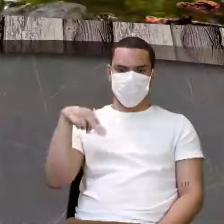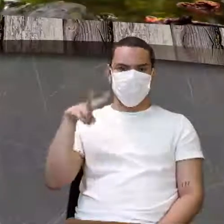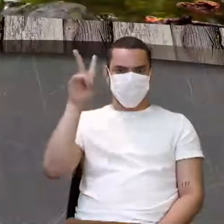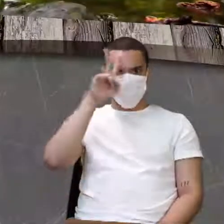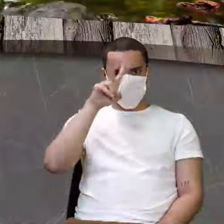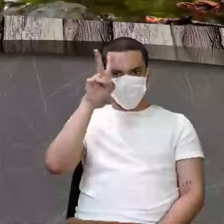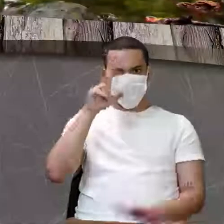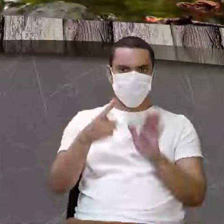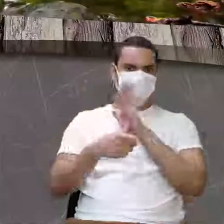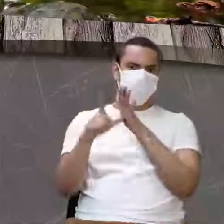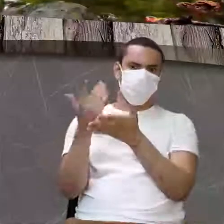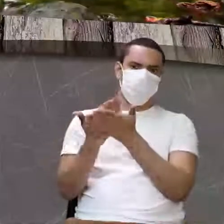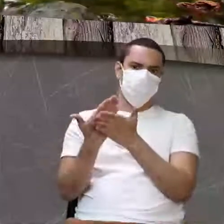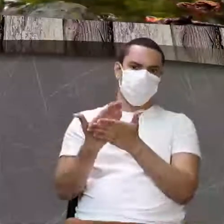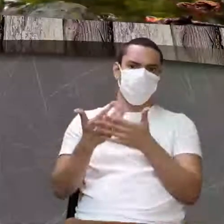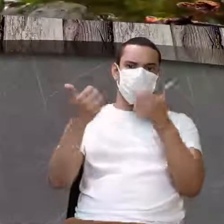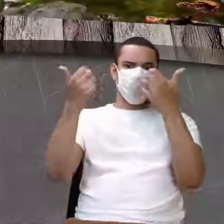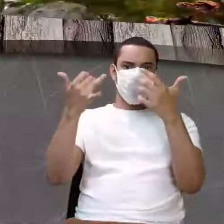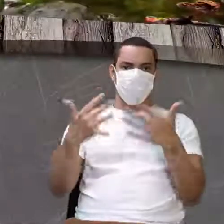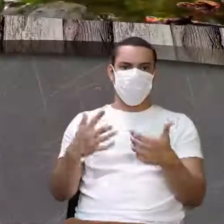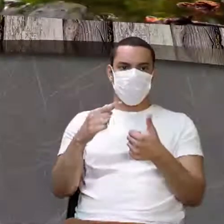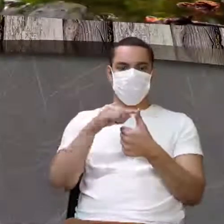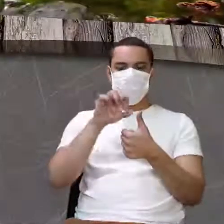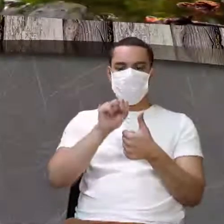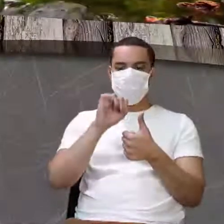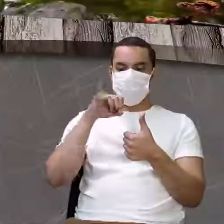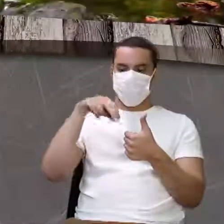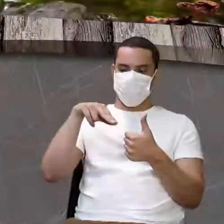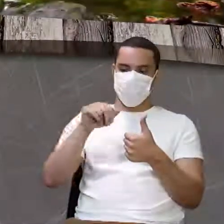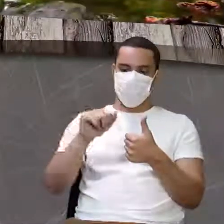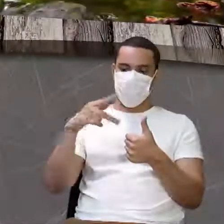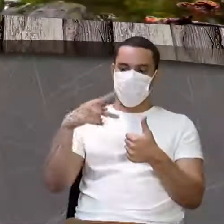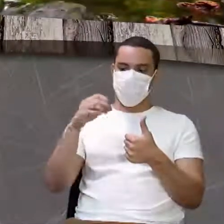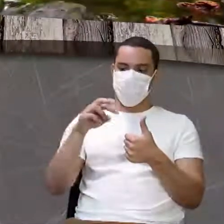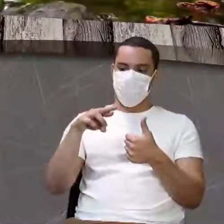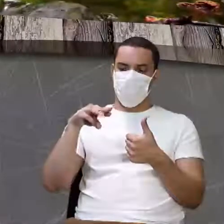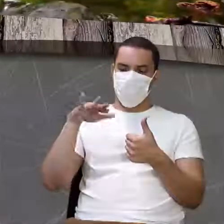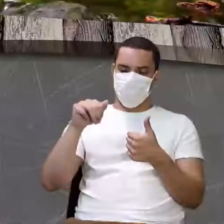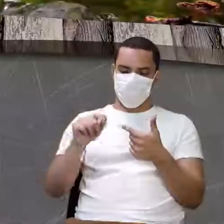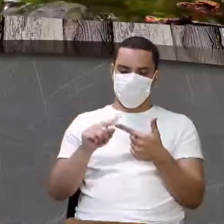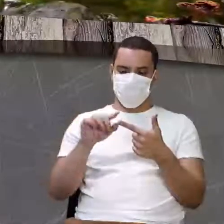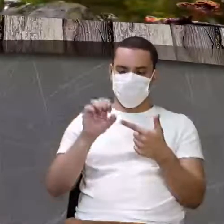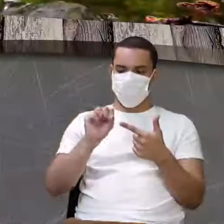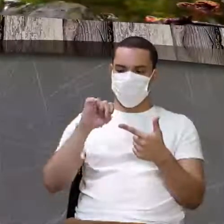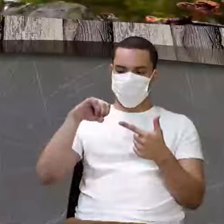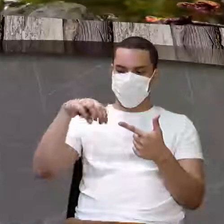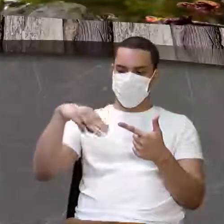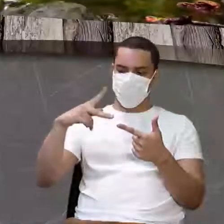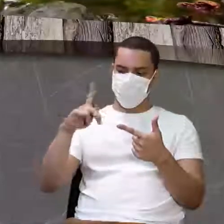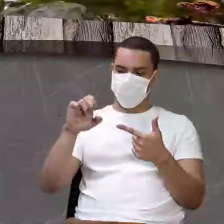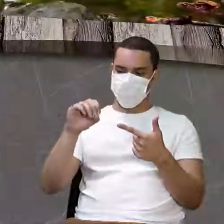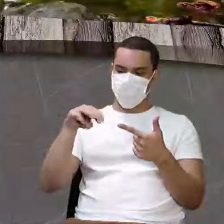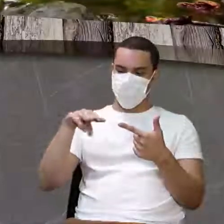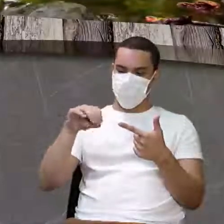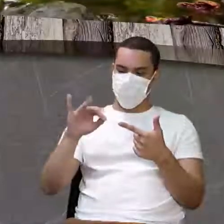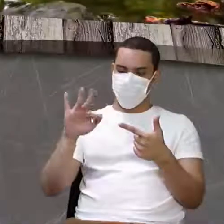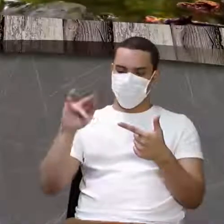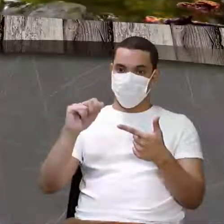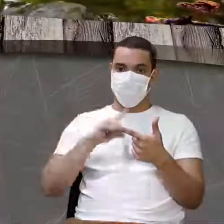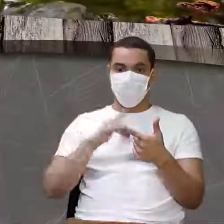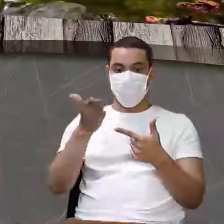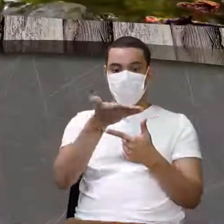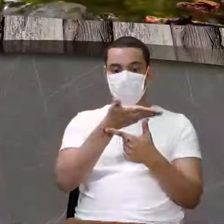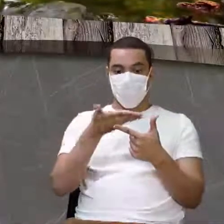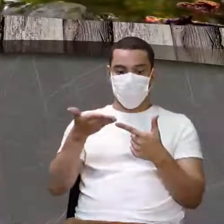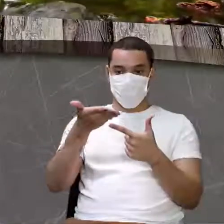gente falou das sinapomorfias e as simplesiomorfias, que vão estar sendo compartilhadas